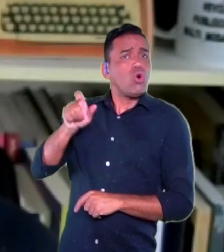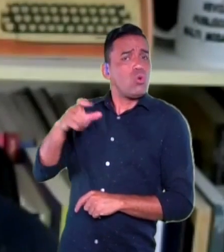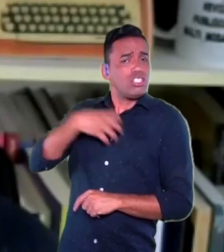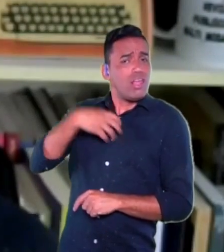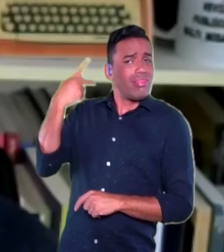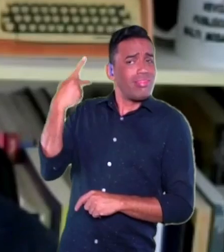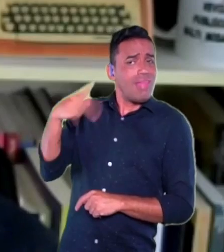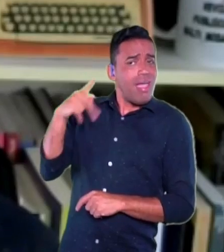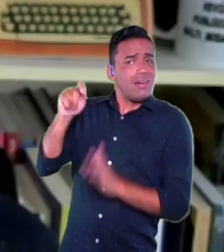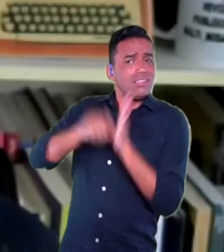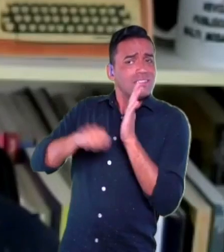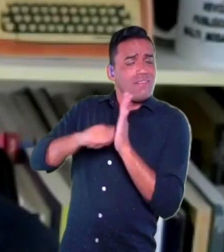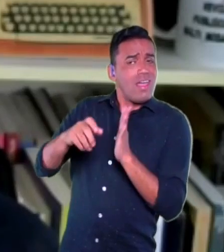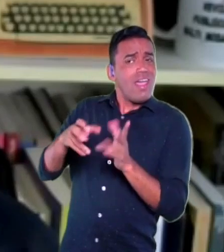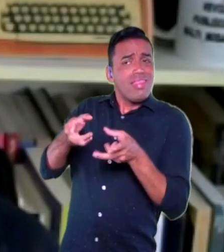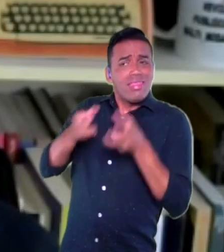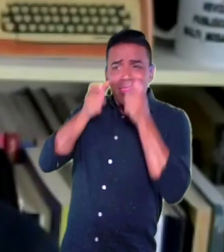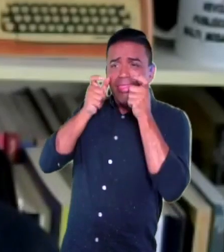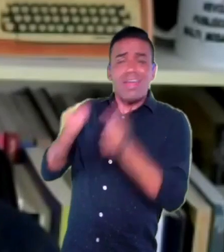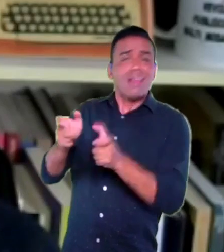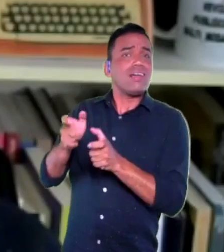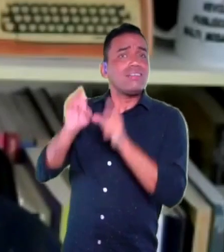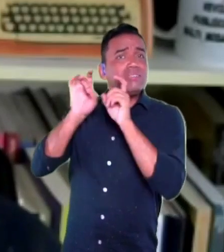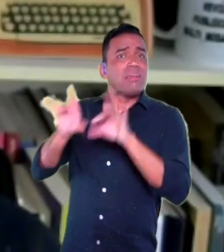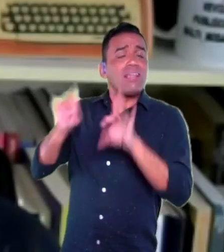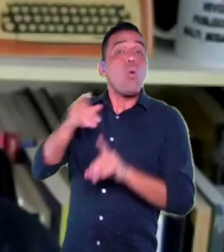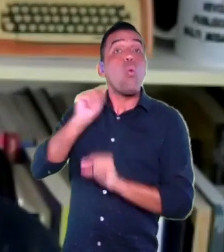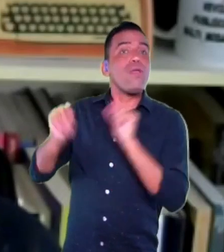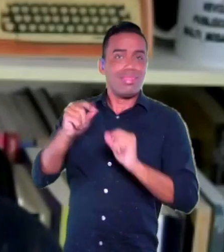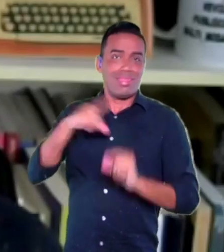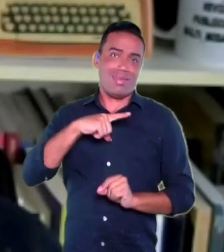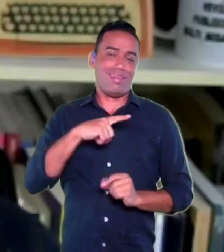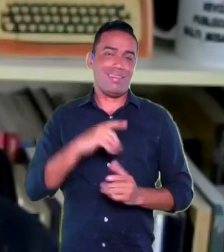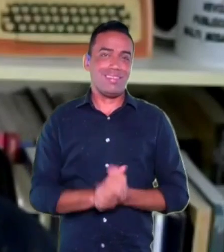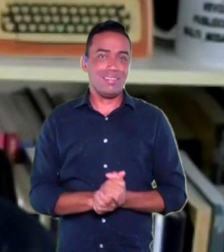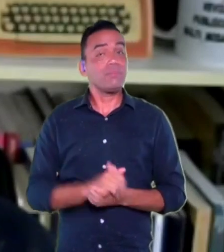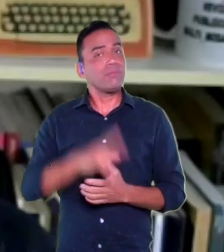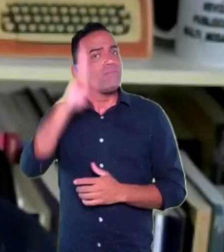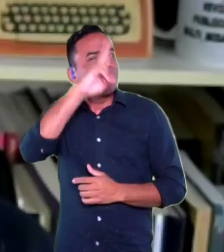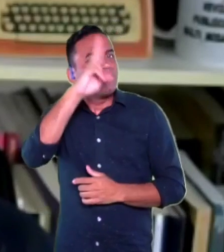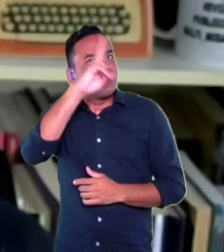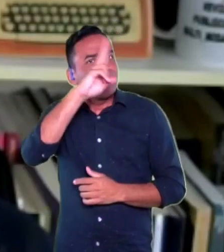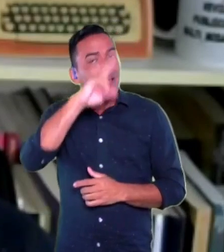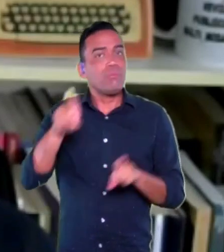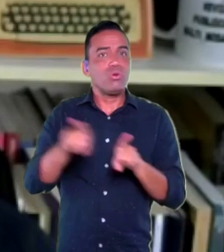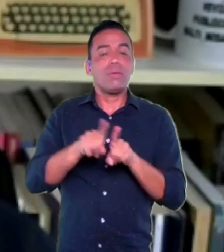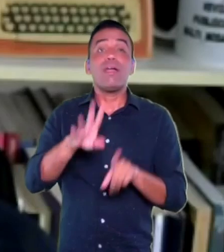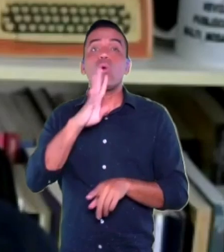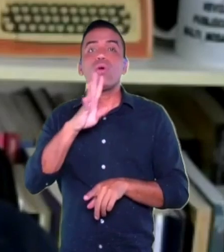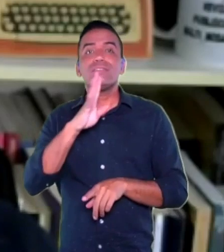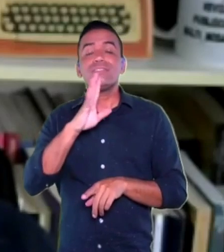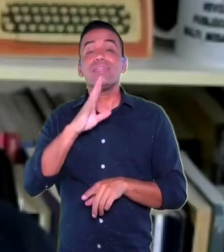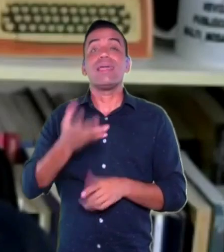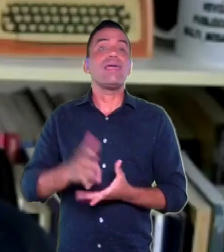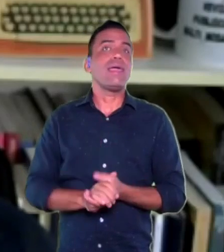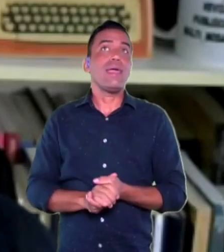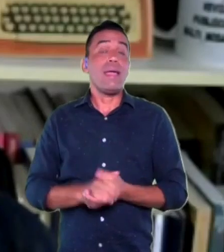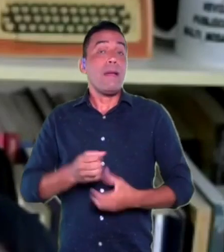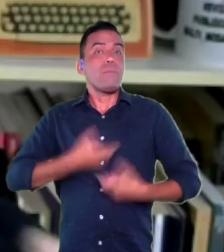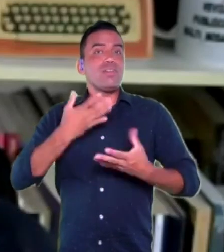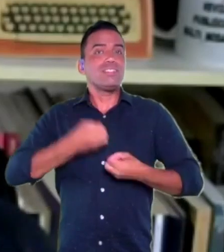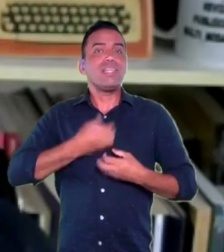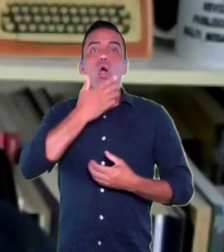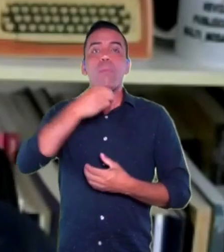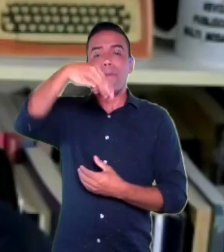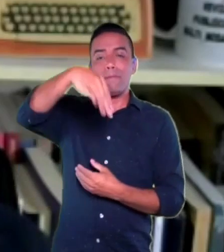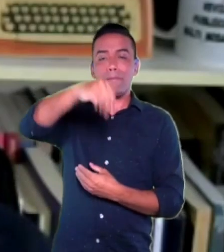interessa, né? O que tem aqui que é especial? E eu lembro de conhecer a poesia do Manuel Bandeira e ficar